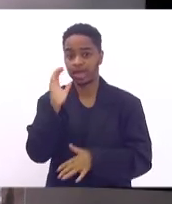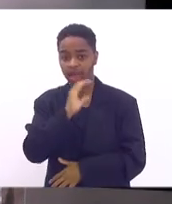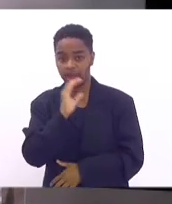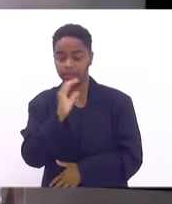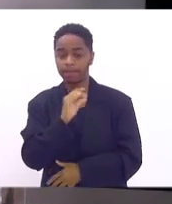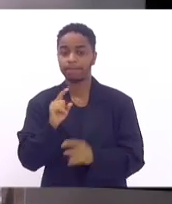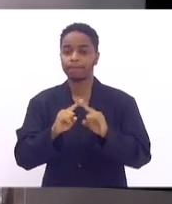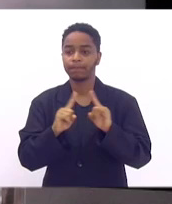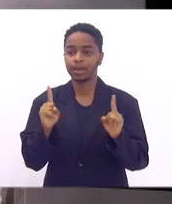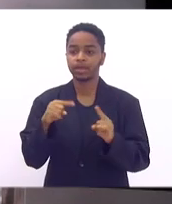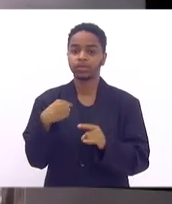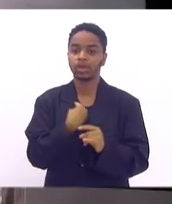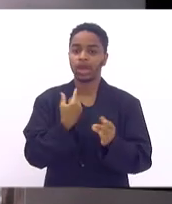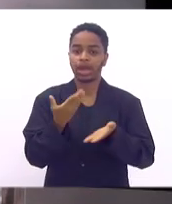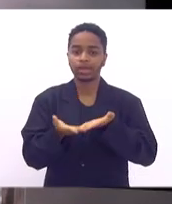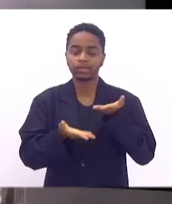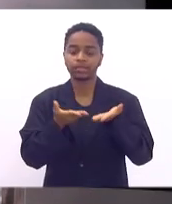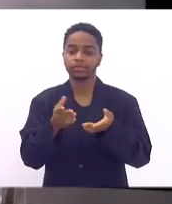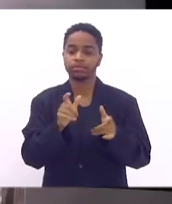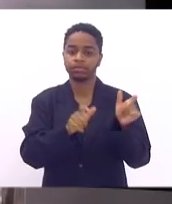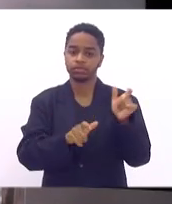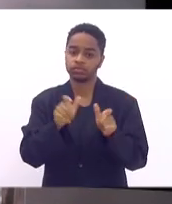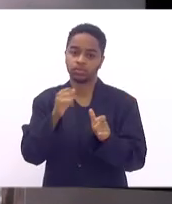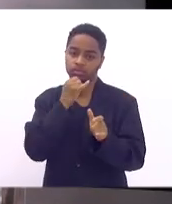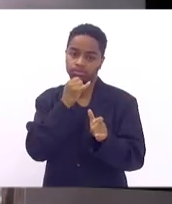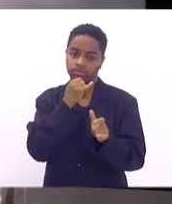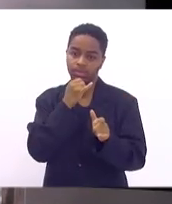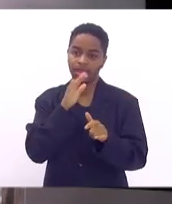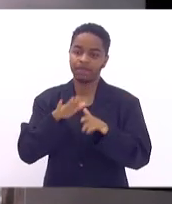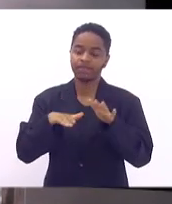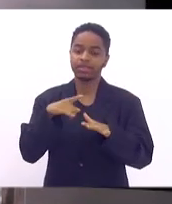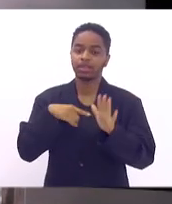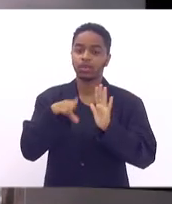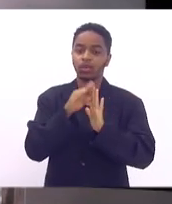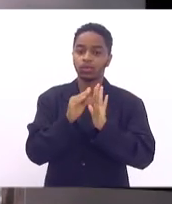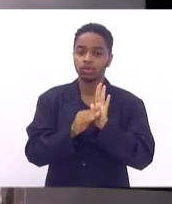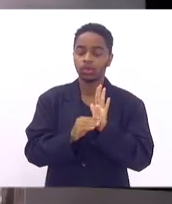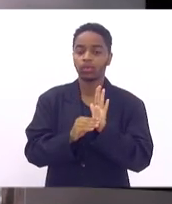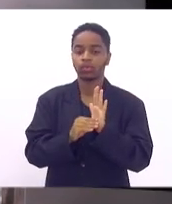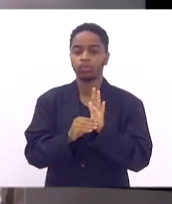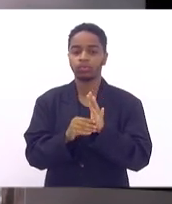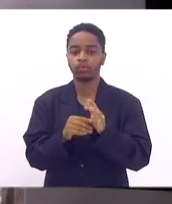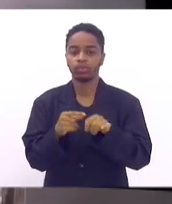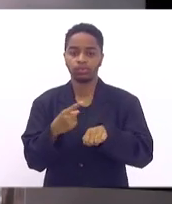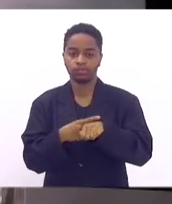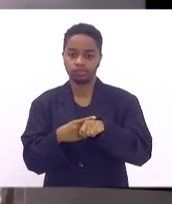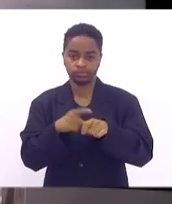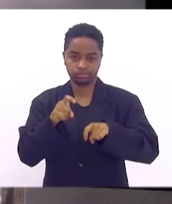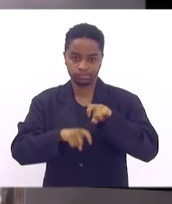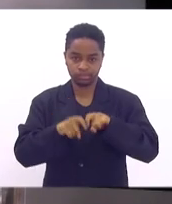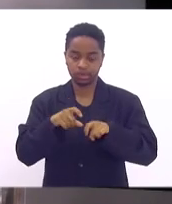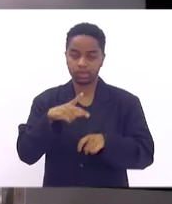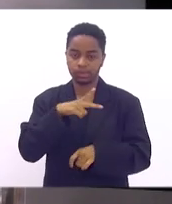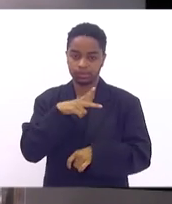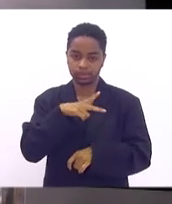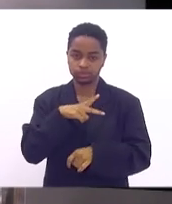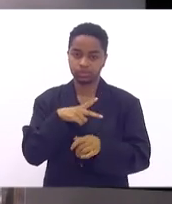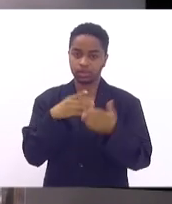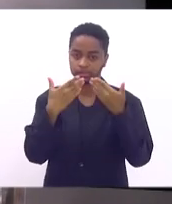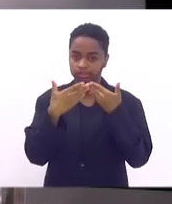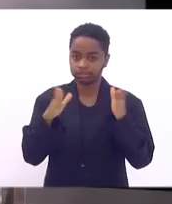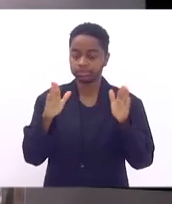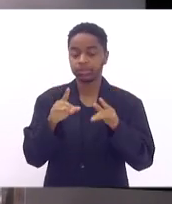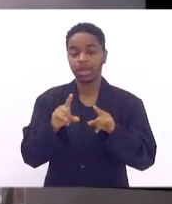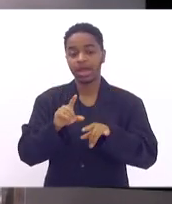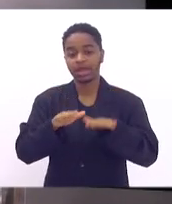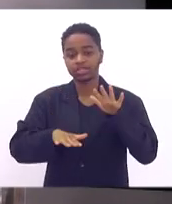atende vítimas que tiveram, por exemplo, conteúdo íntimo que foi compartilhado. E elas, em um primeiro momento, se